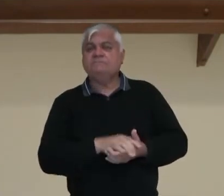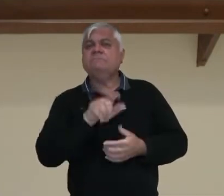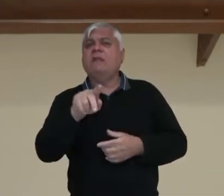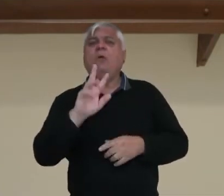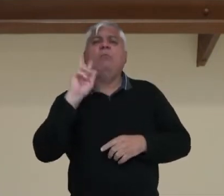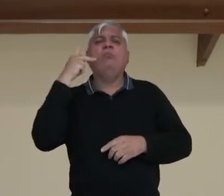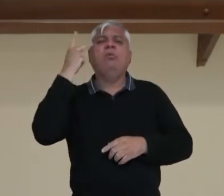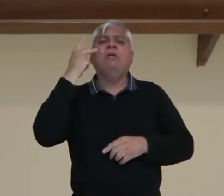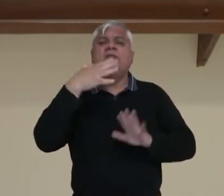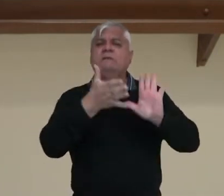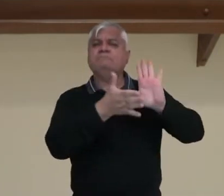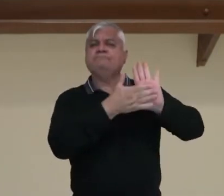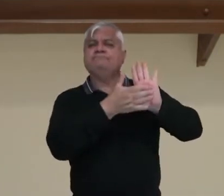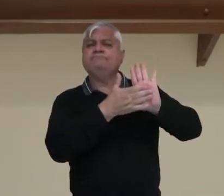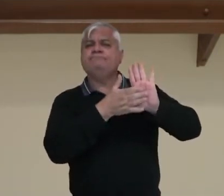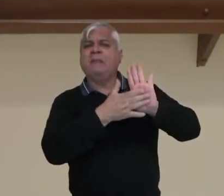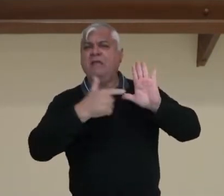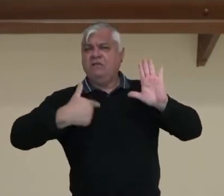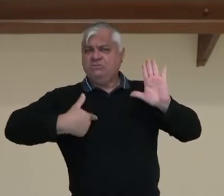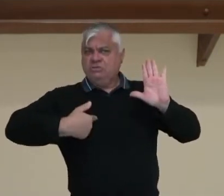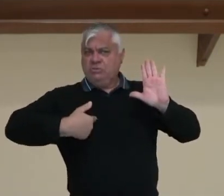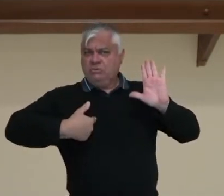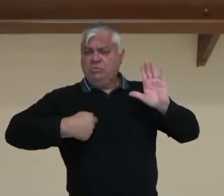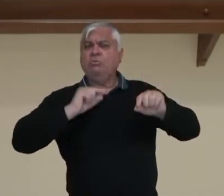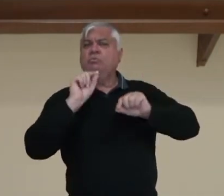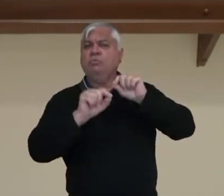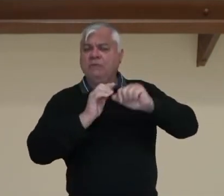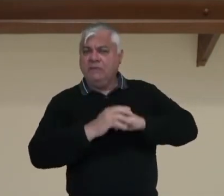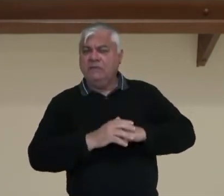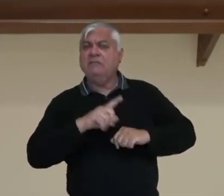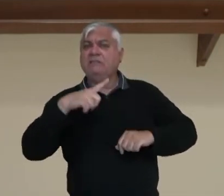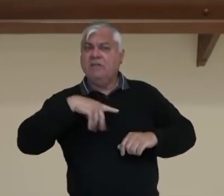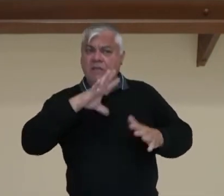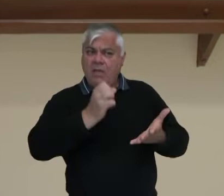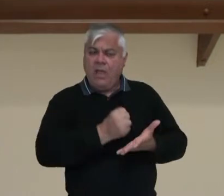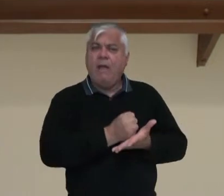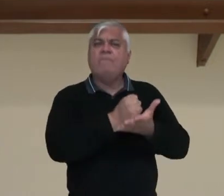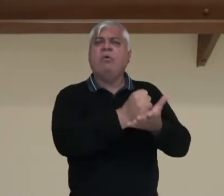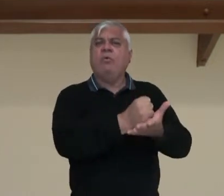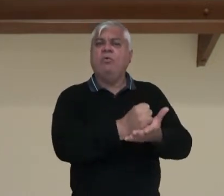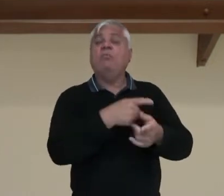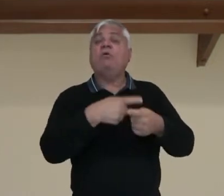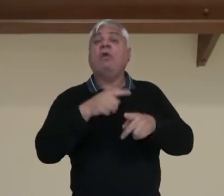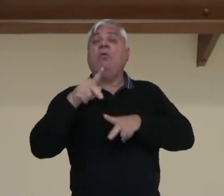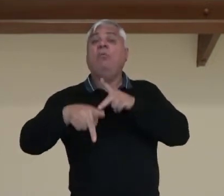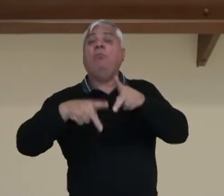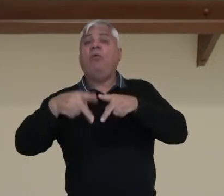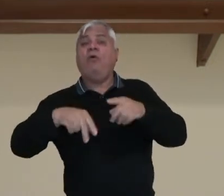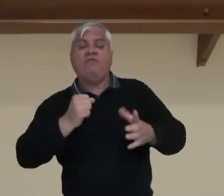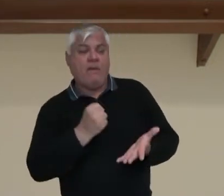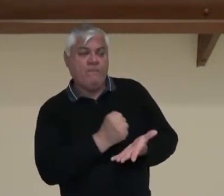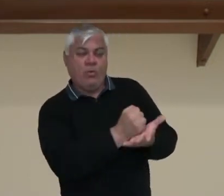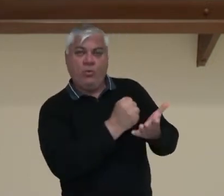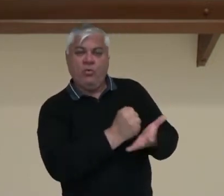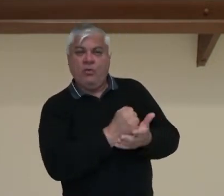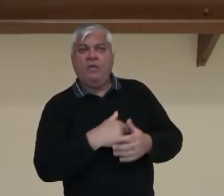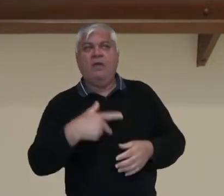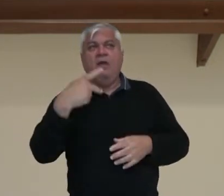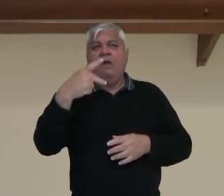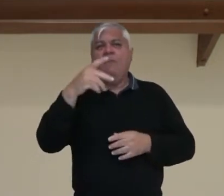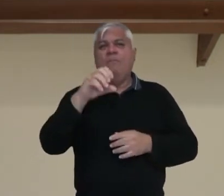política de Getúlio Vargas, ela vai ter um apelo popular muito grande, a gente chama isso de